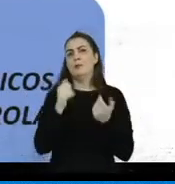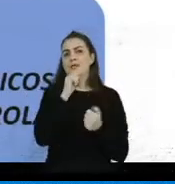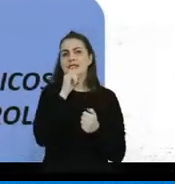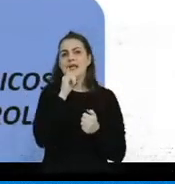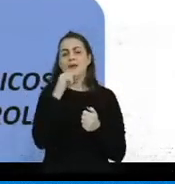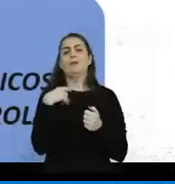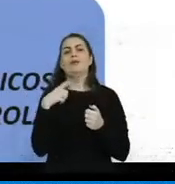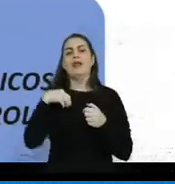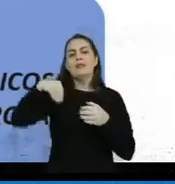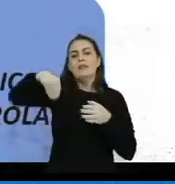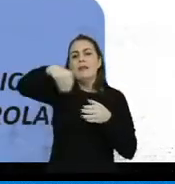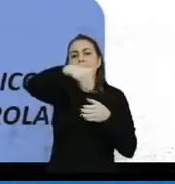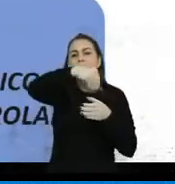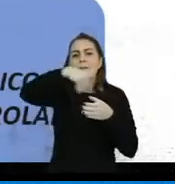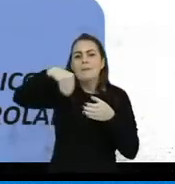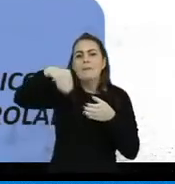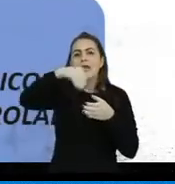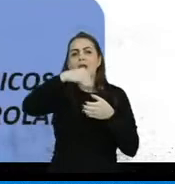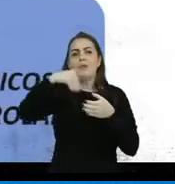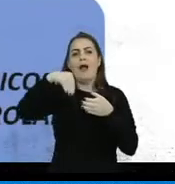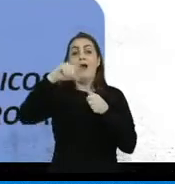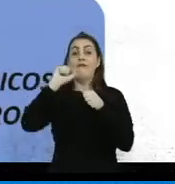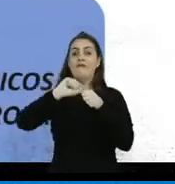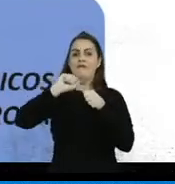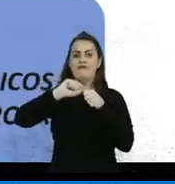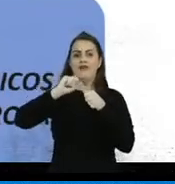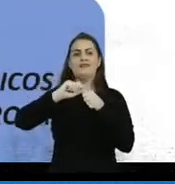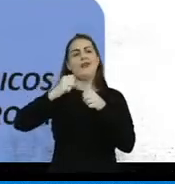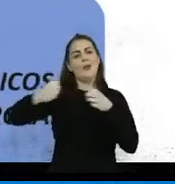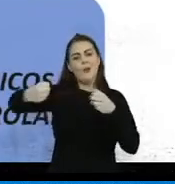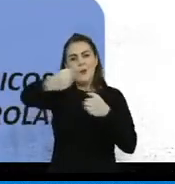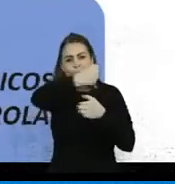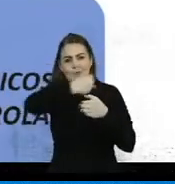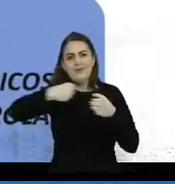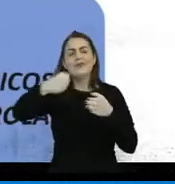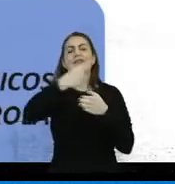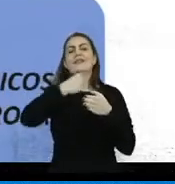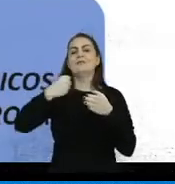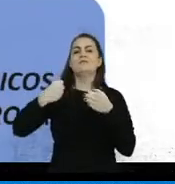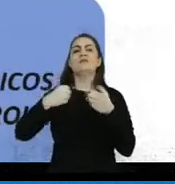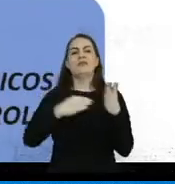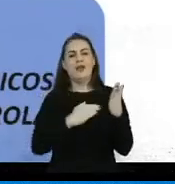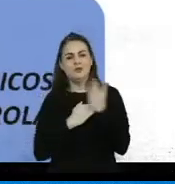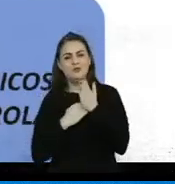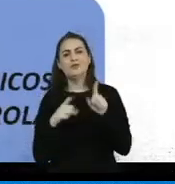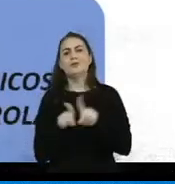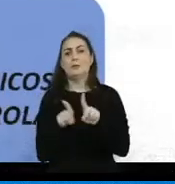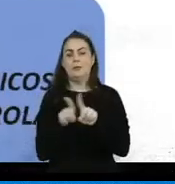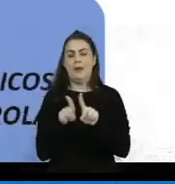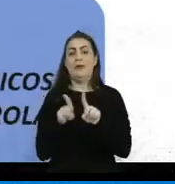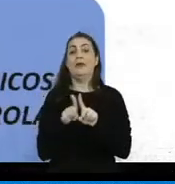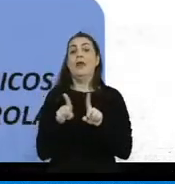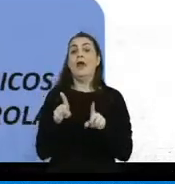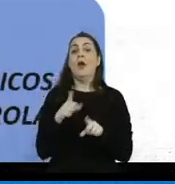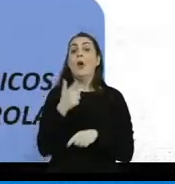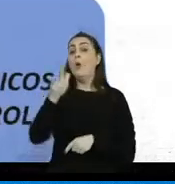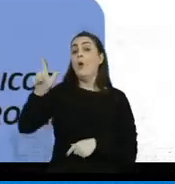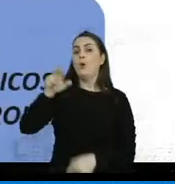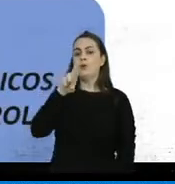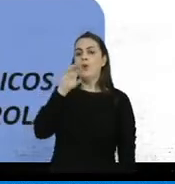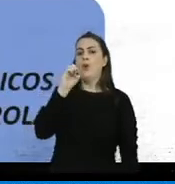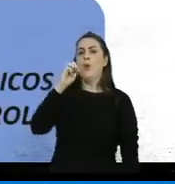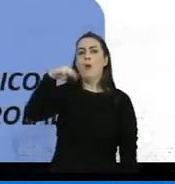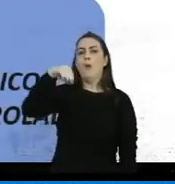tenho romã, a nossa terra é riquíssima em romã, você pode fazer suco com a romã, deixar a romã de molho na água. Então, a gente tem uma riqueza